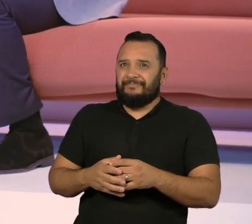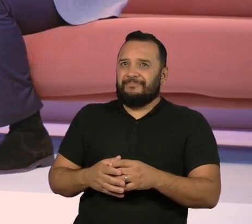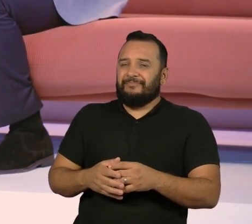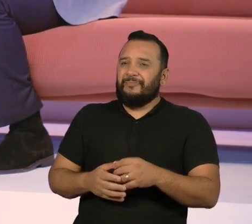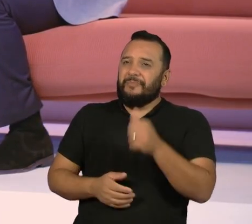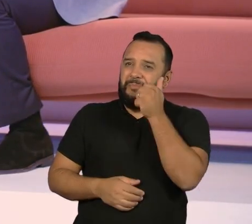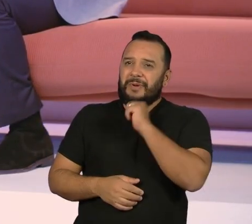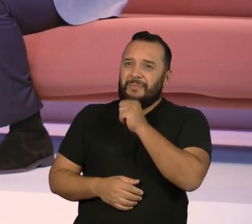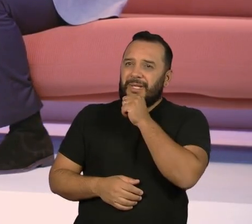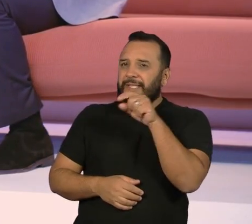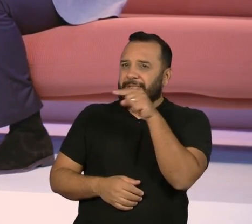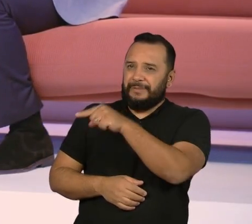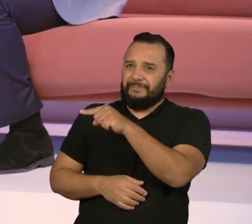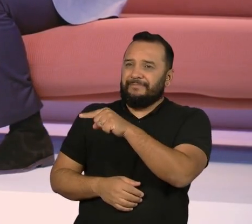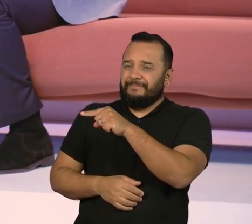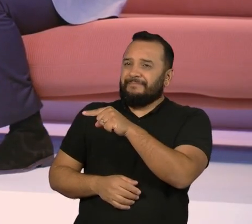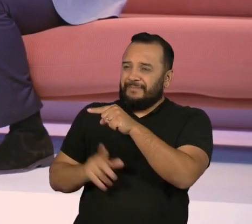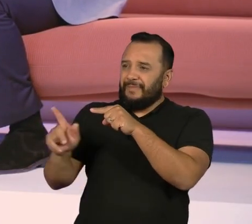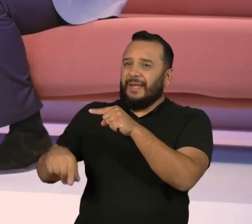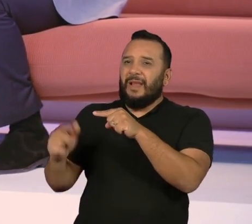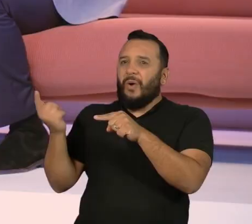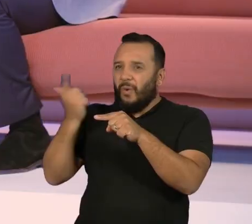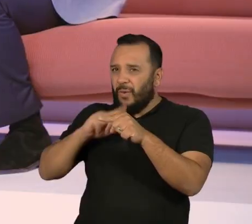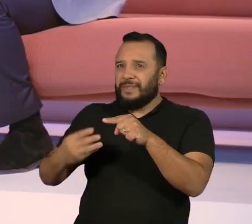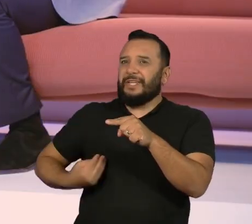Para mim, ela é uma sobrevivente, né?